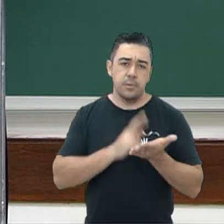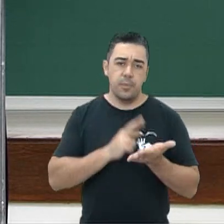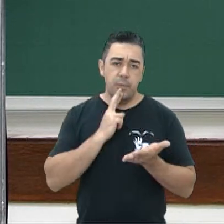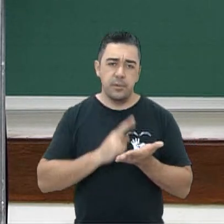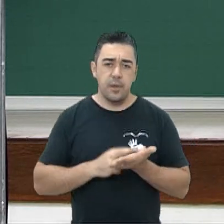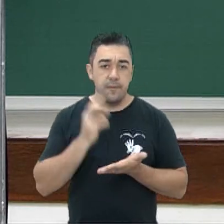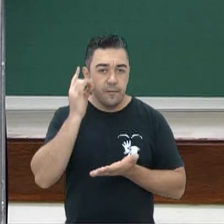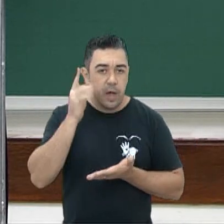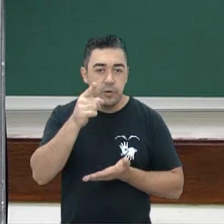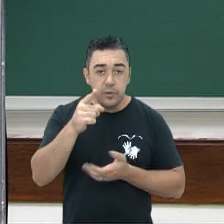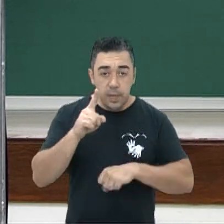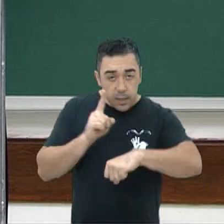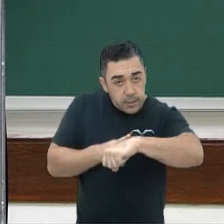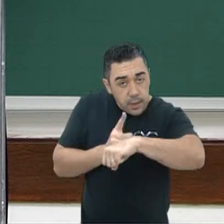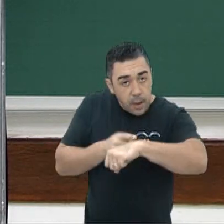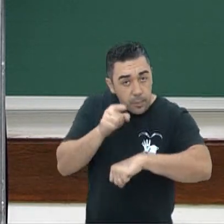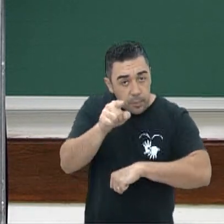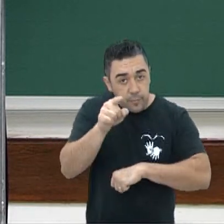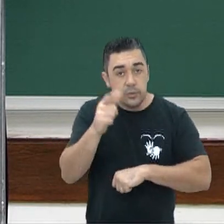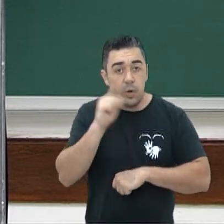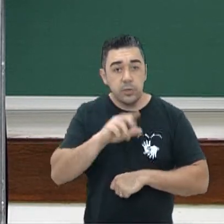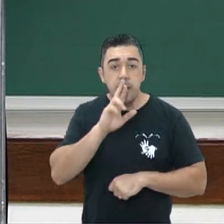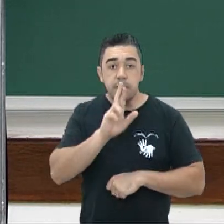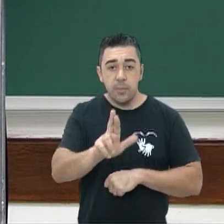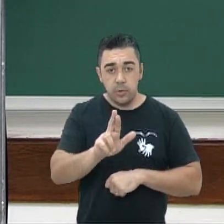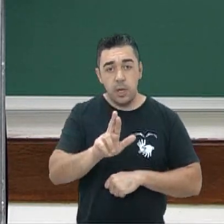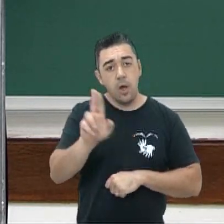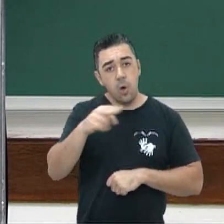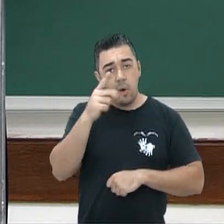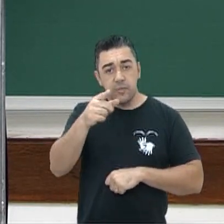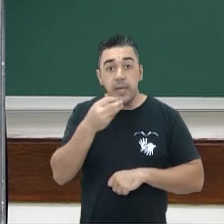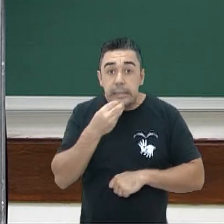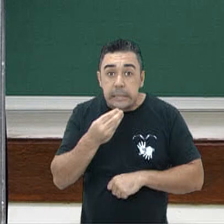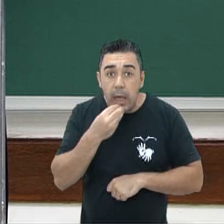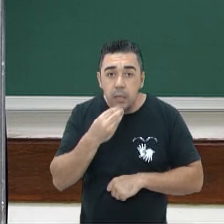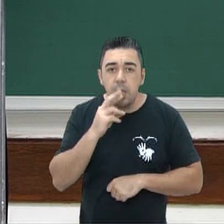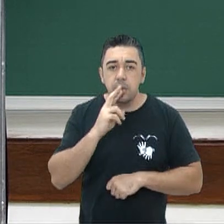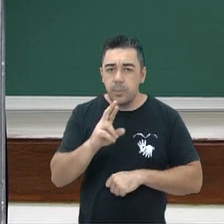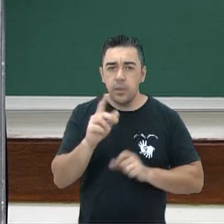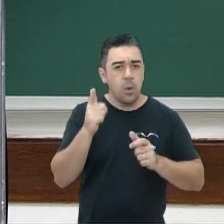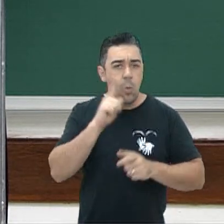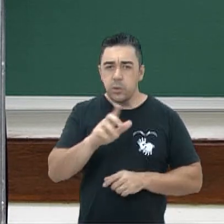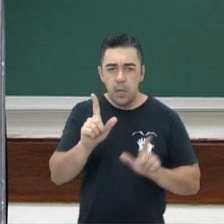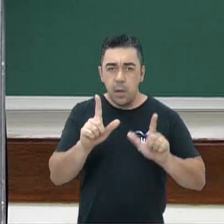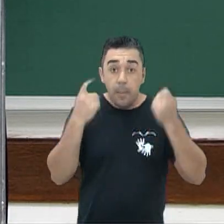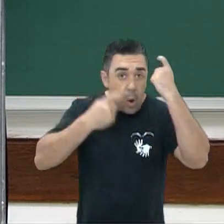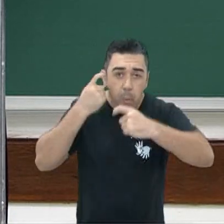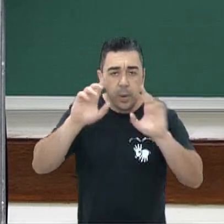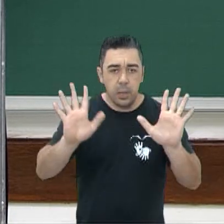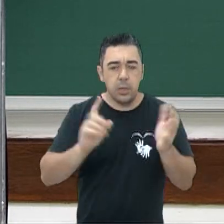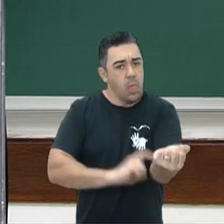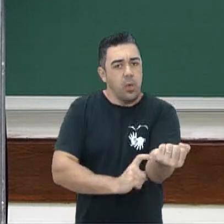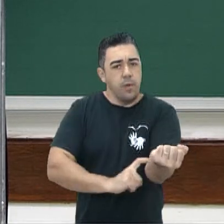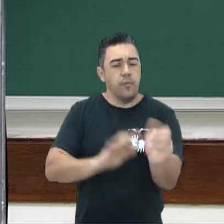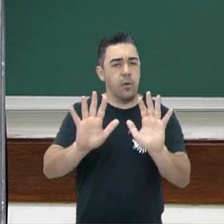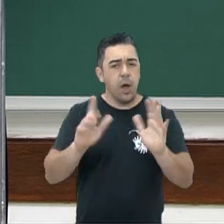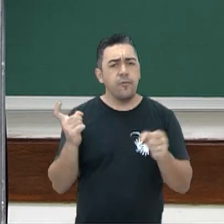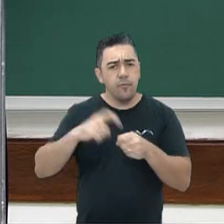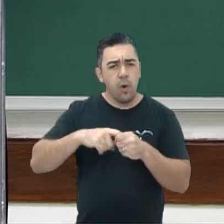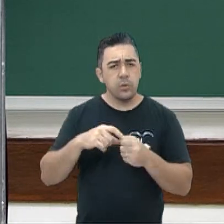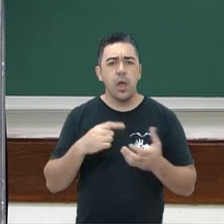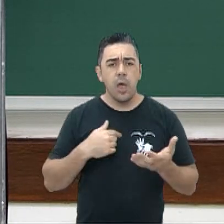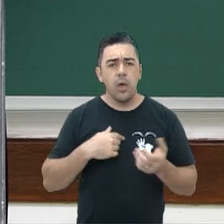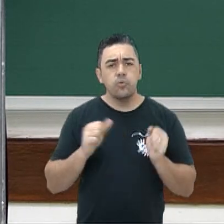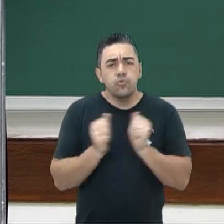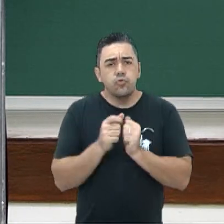responder, eu vou dar um tempinho para que você consiga responder, ou tente, se você não conseguir, não se preocupe, não fique nervoso, a gente volta e a